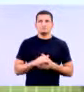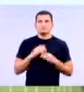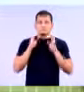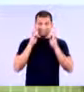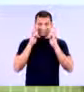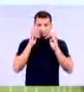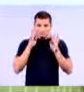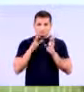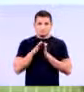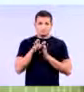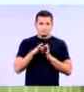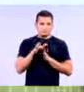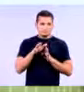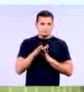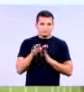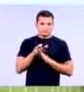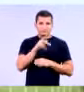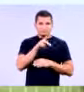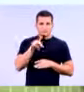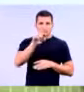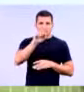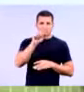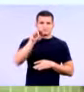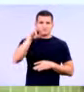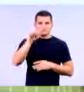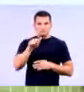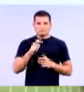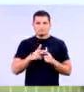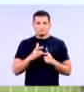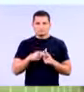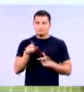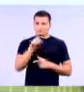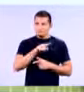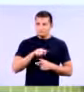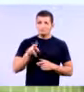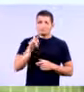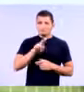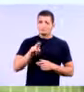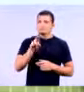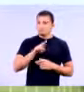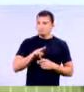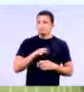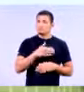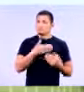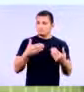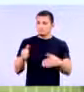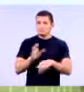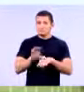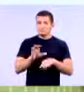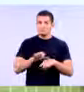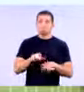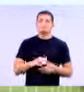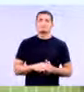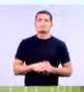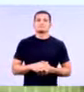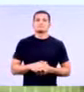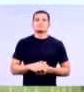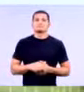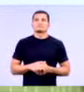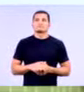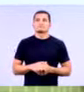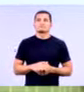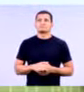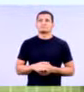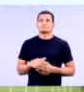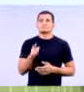dicas preciosas da professora Sara, né? Porque todas elas vocês deverão utilizar ao longo do curso, porque exige muito. E para que você